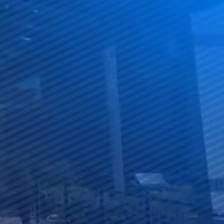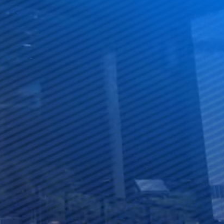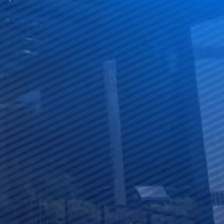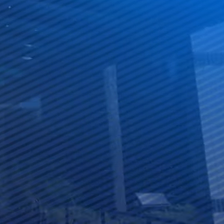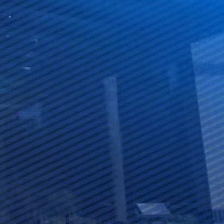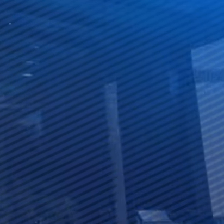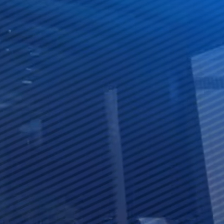dúvida